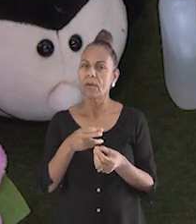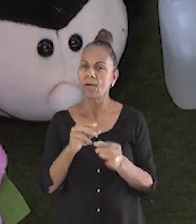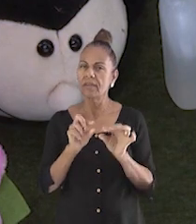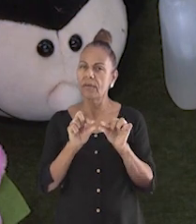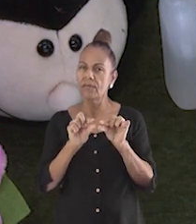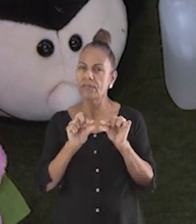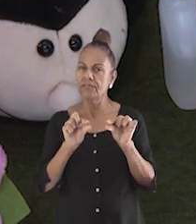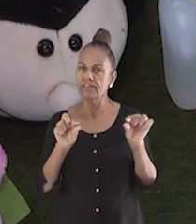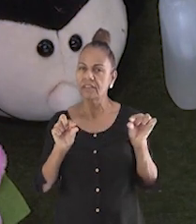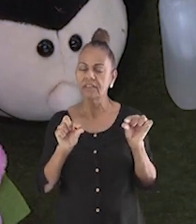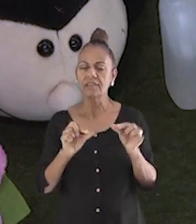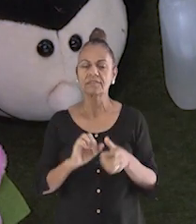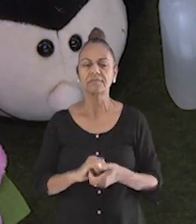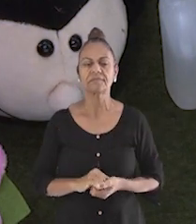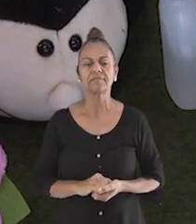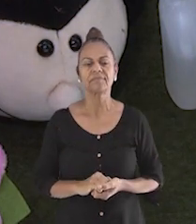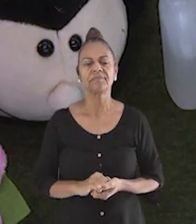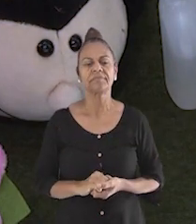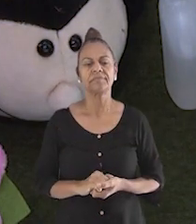fininha.